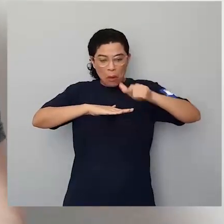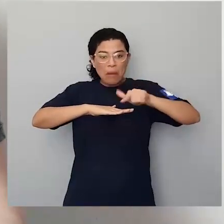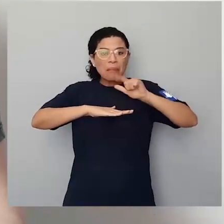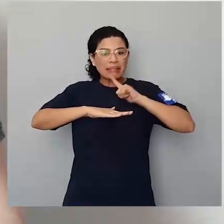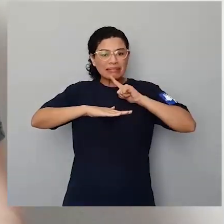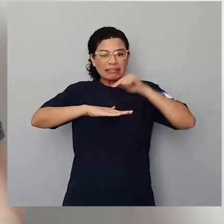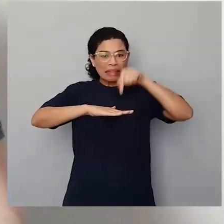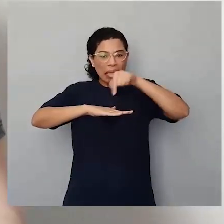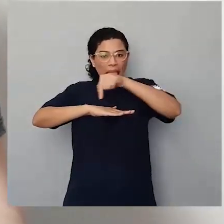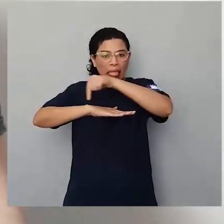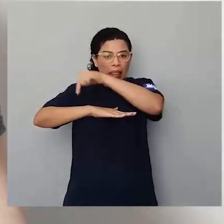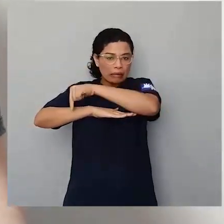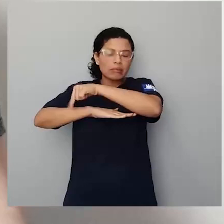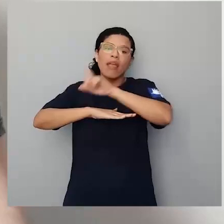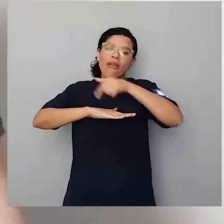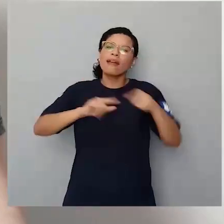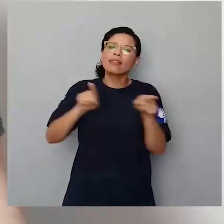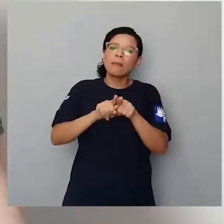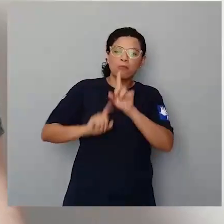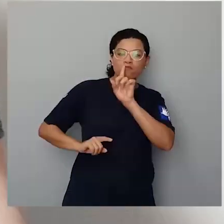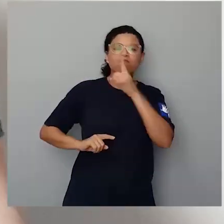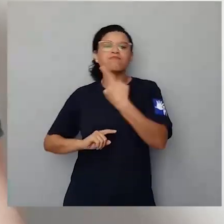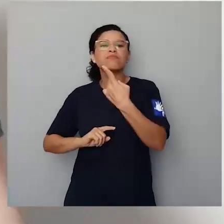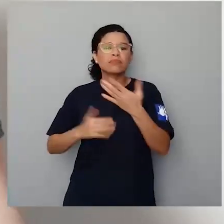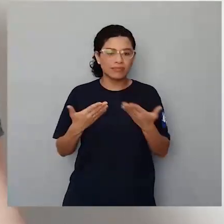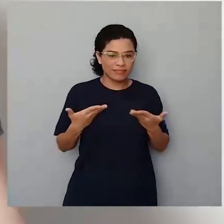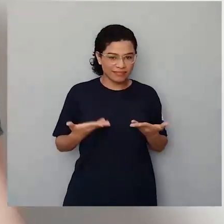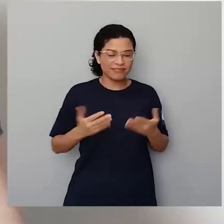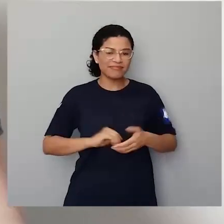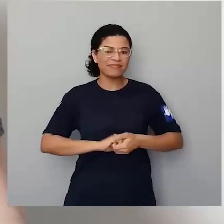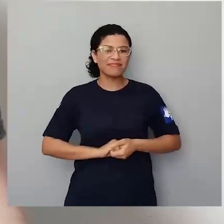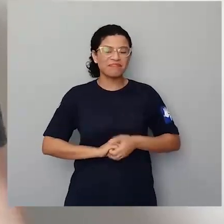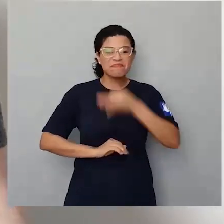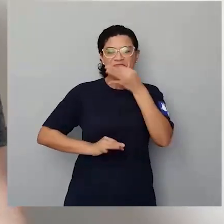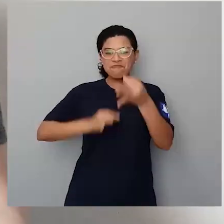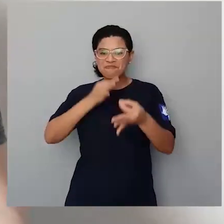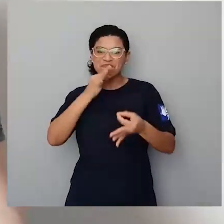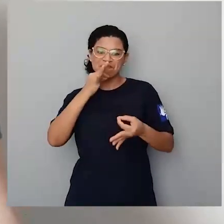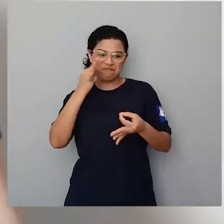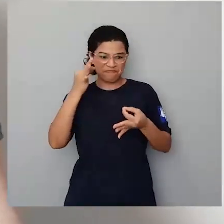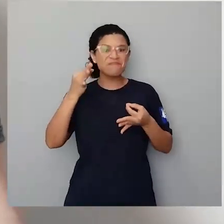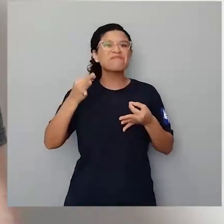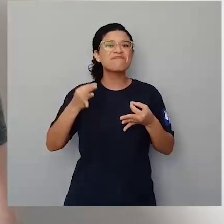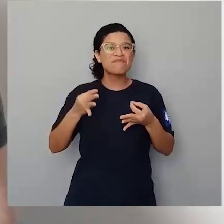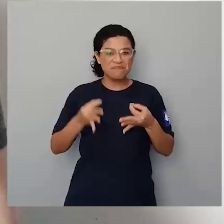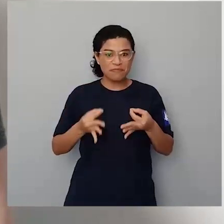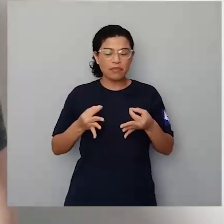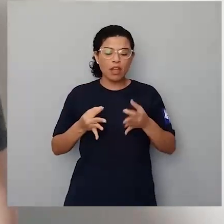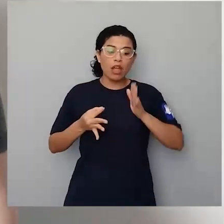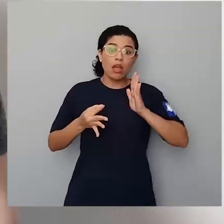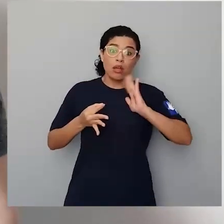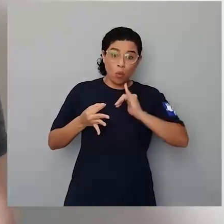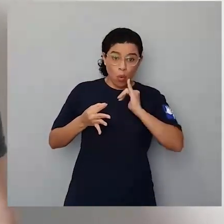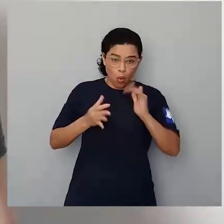bem deterioradas. Um tipo de denúncia também, não é? E esse grupo conta